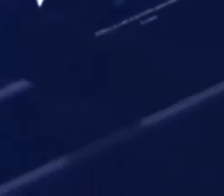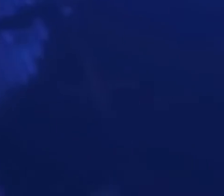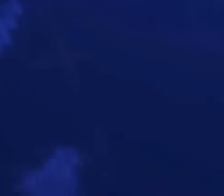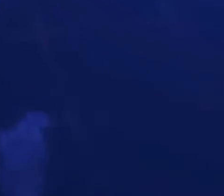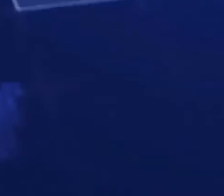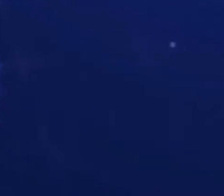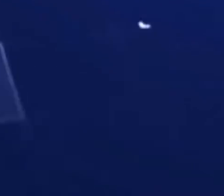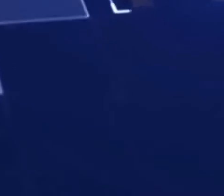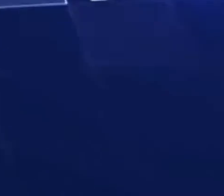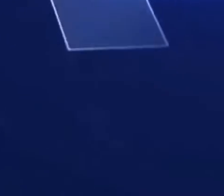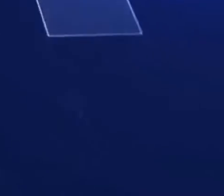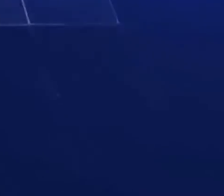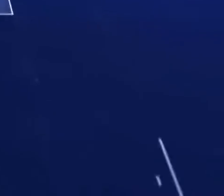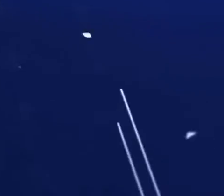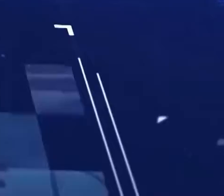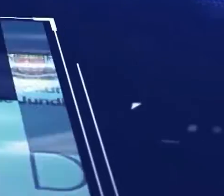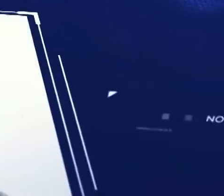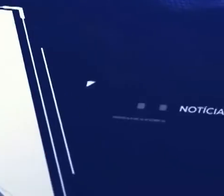Música